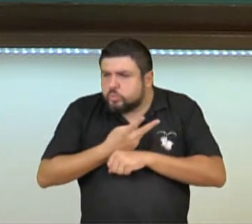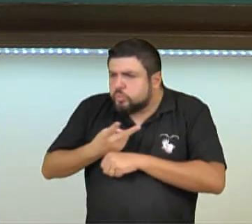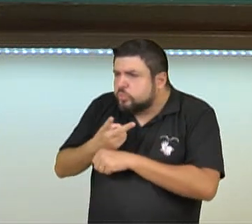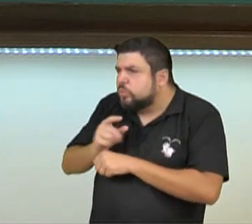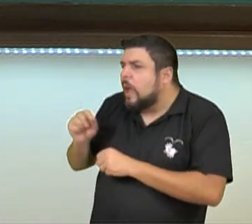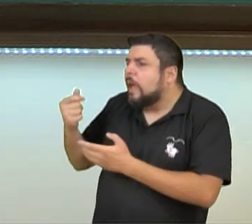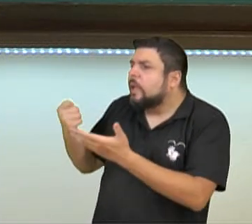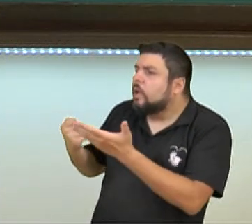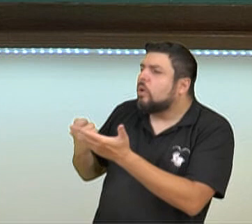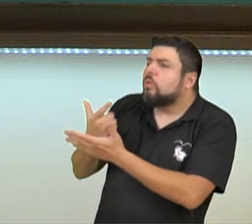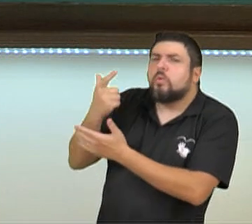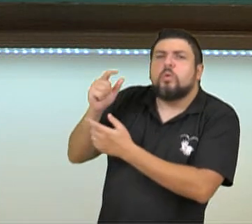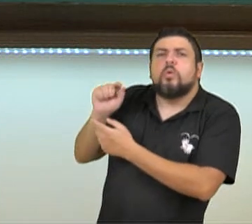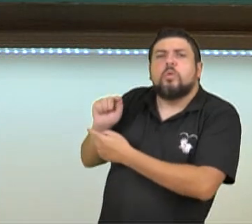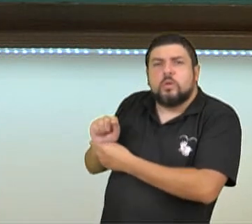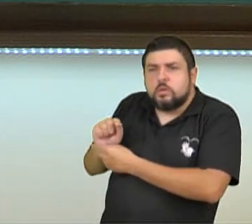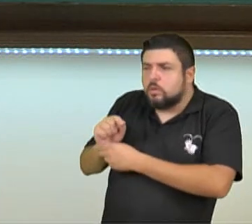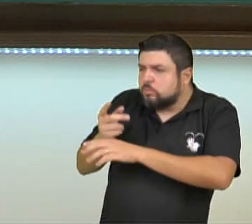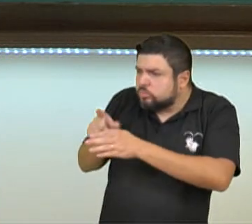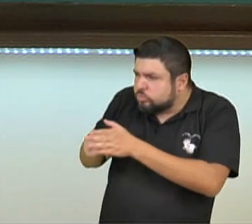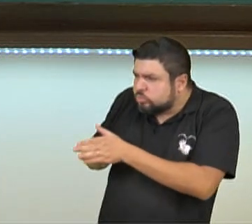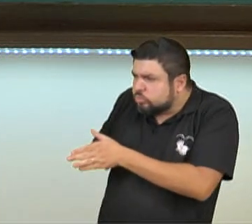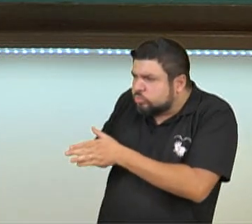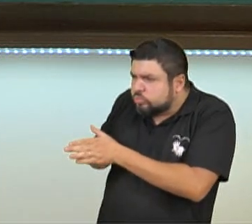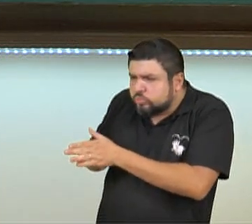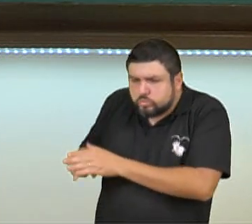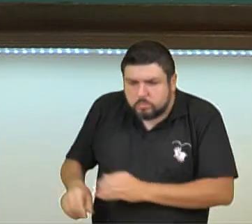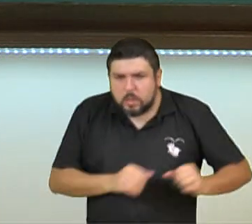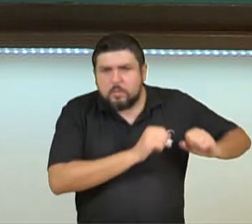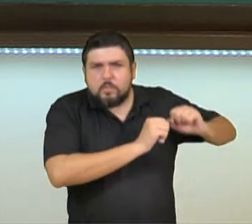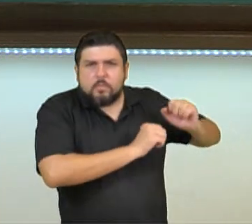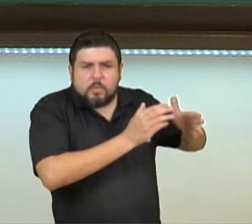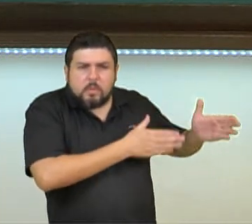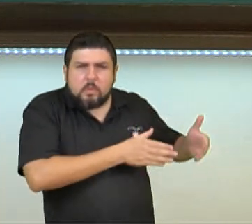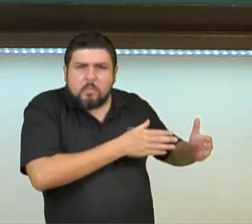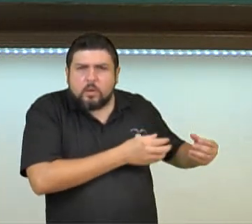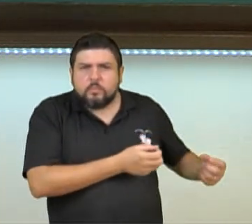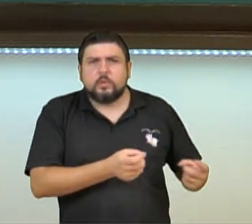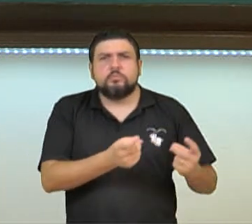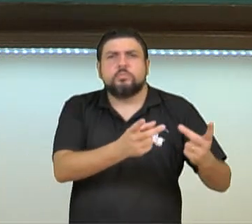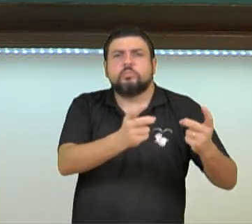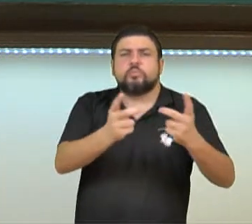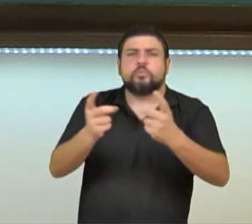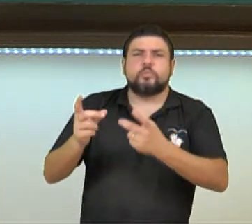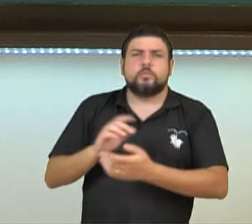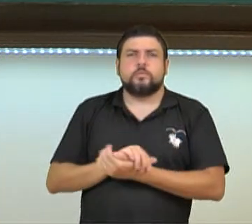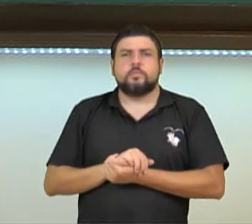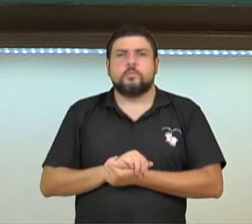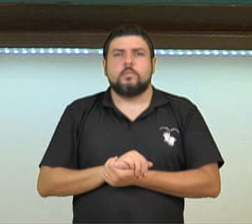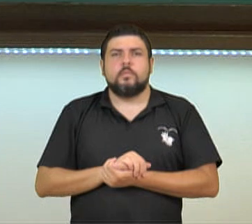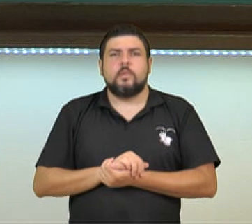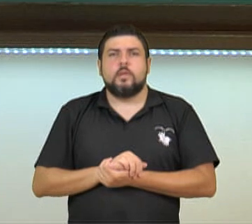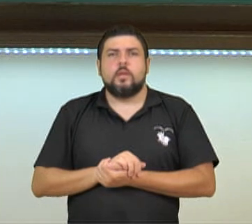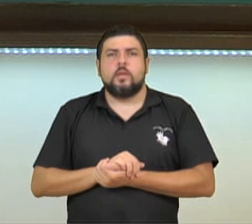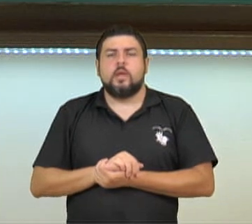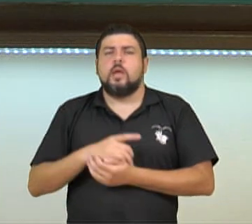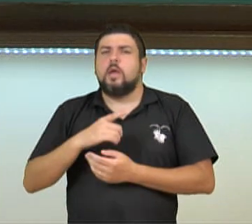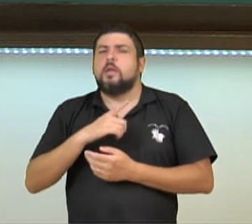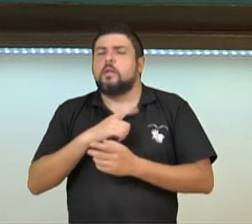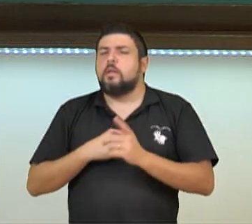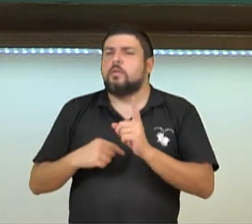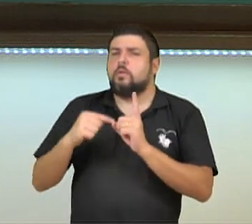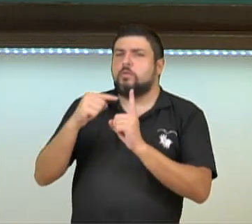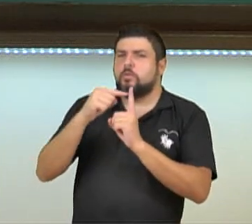sendo facilitadas durante todo o processo econômico pela normatização de um tipinho específico de